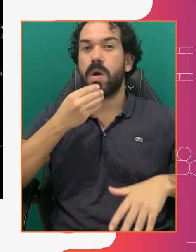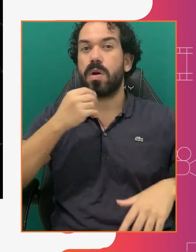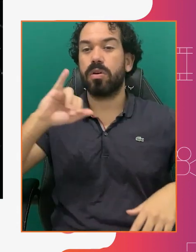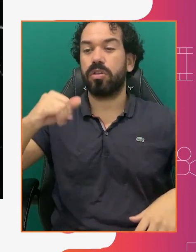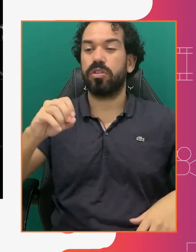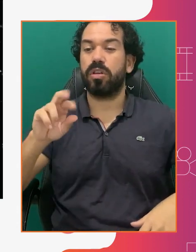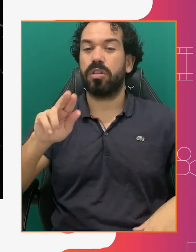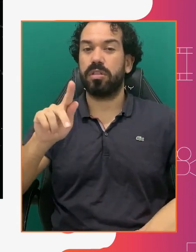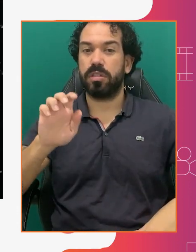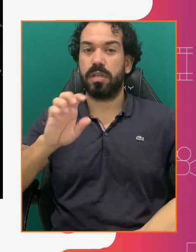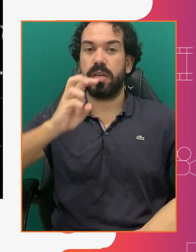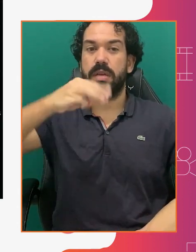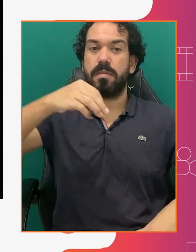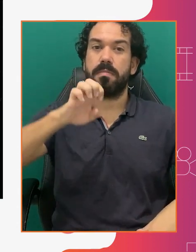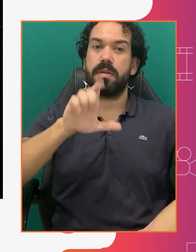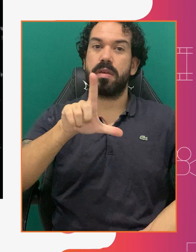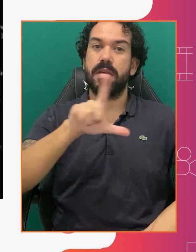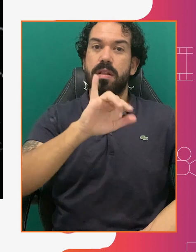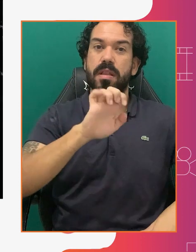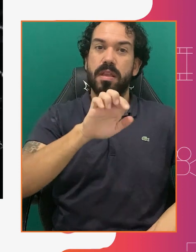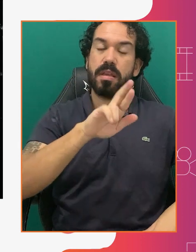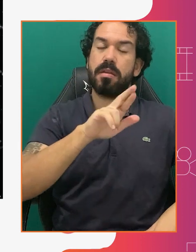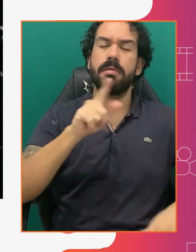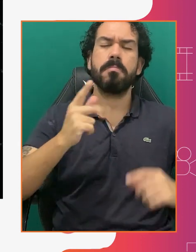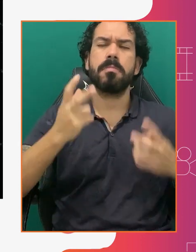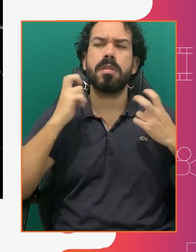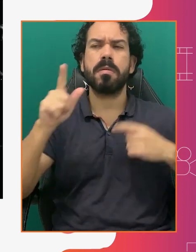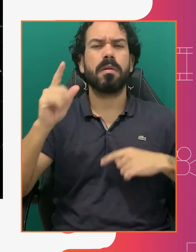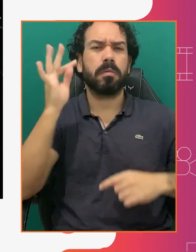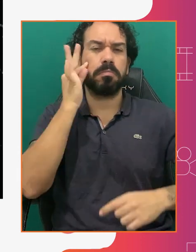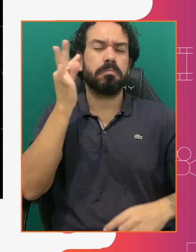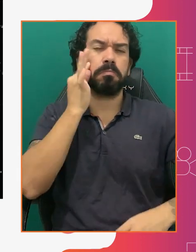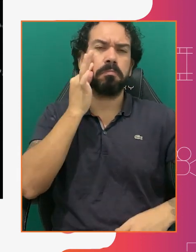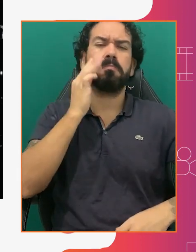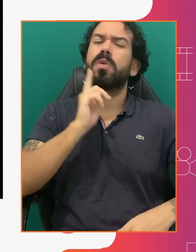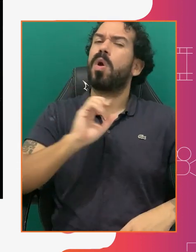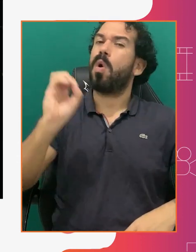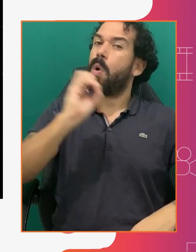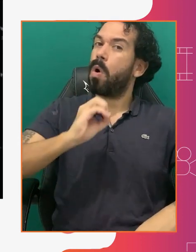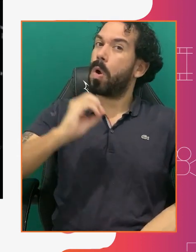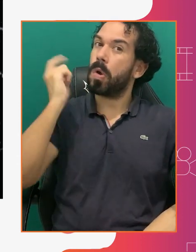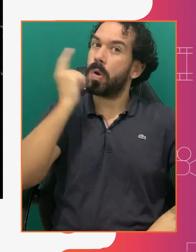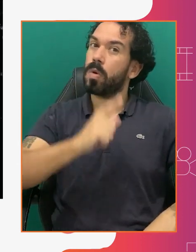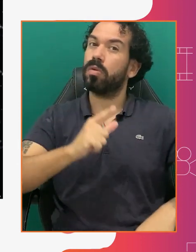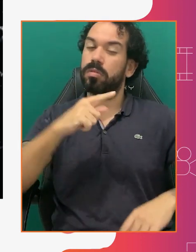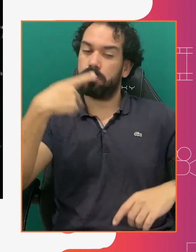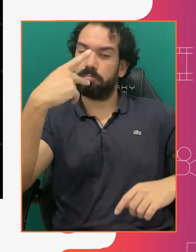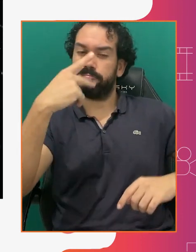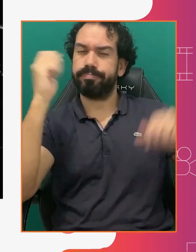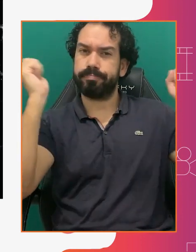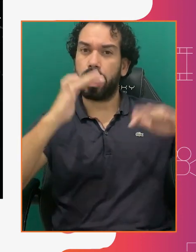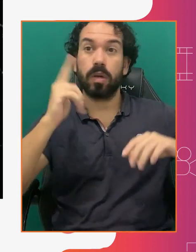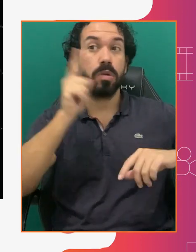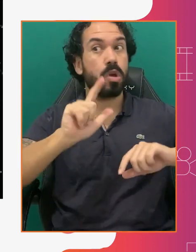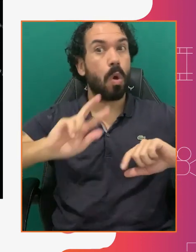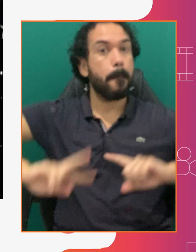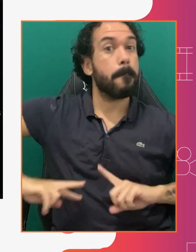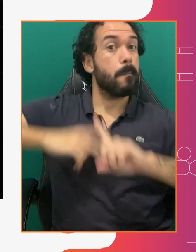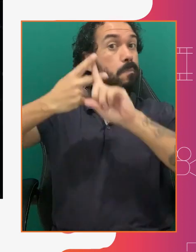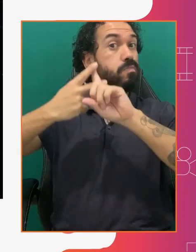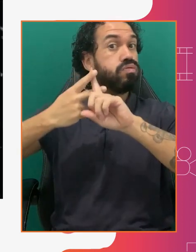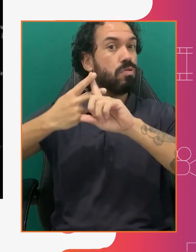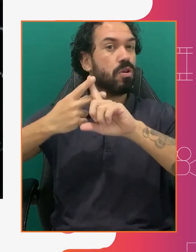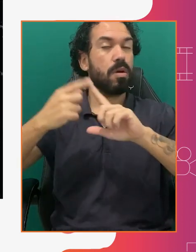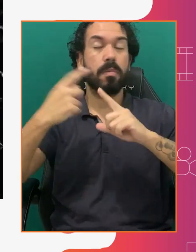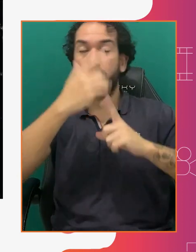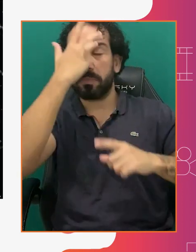francês Georges Méliès viu nessa técnica uma ótima oportunidade para subir o nível dos seus truques, que até